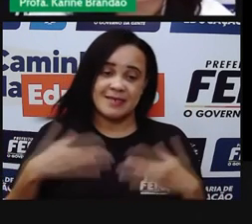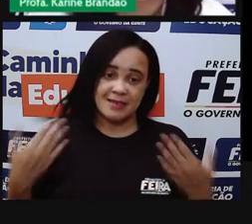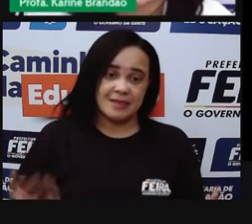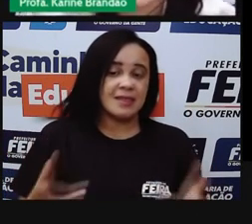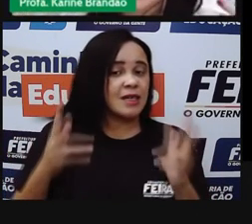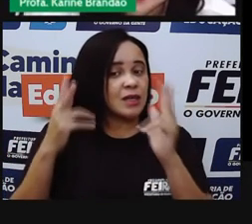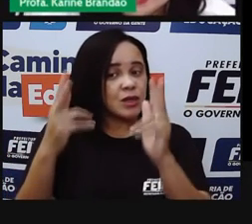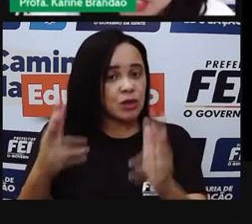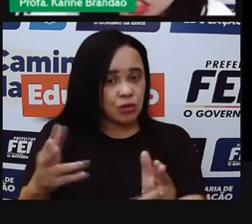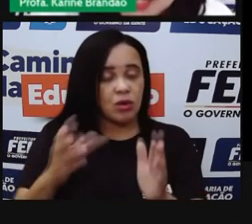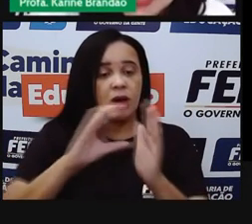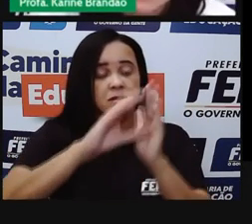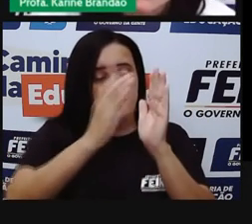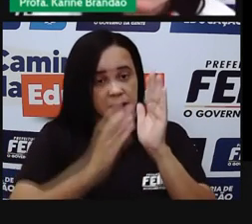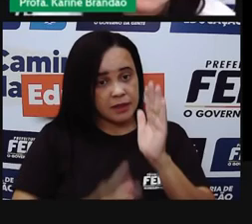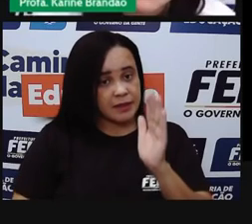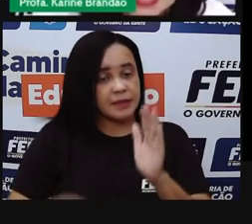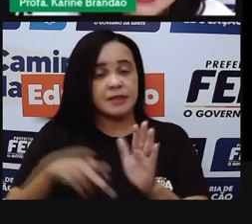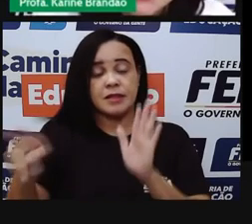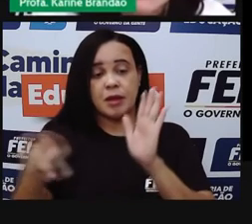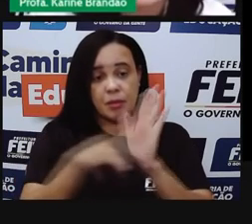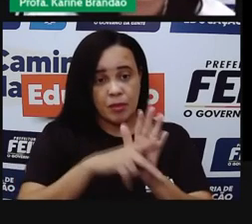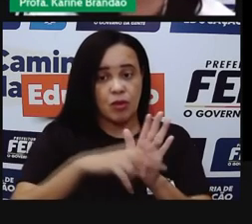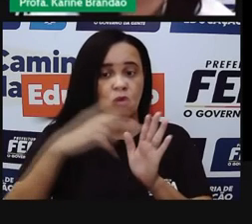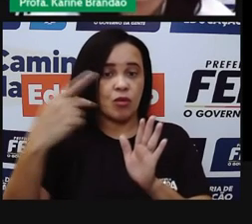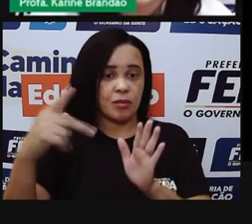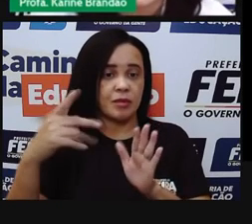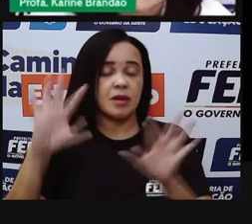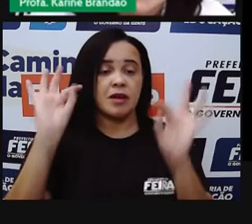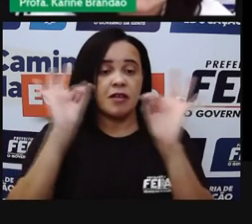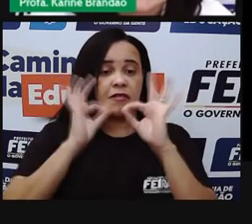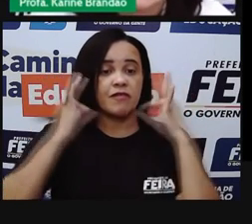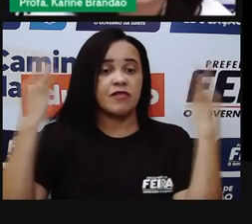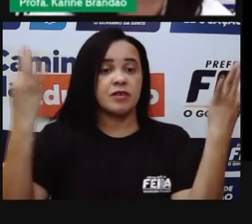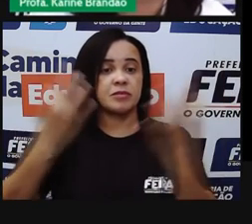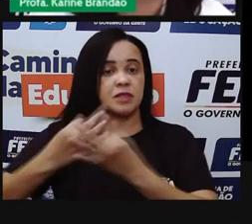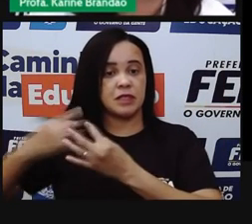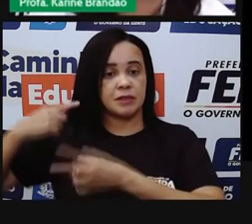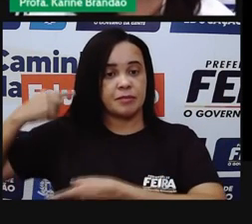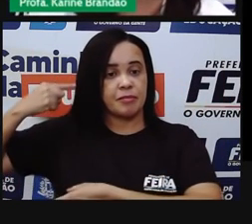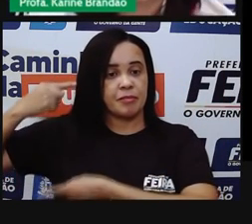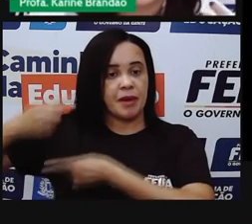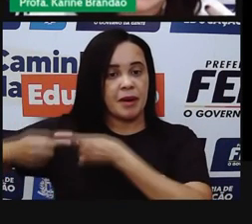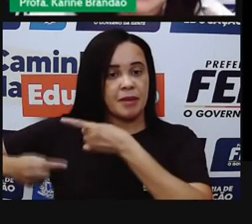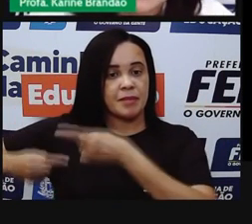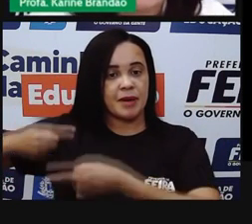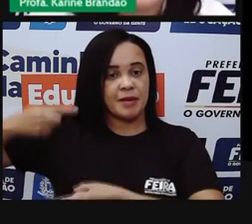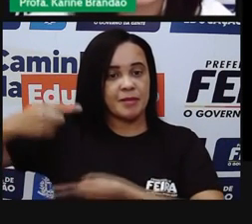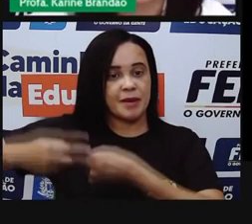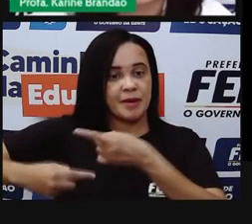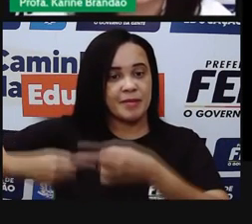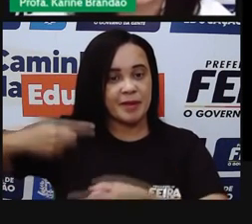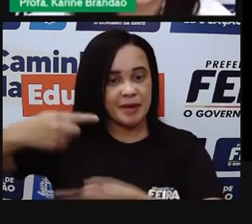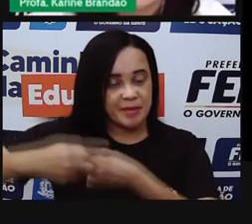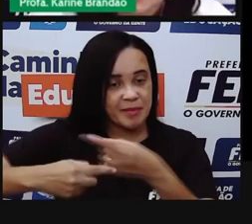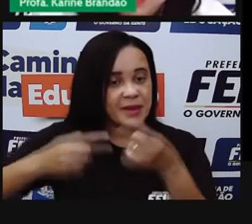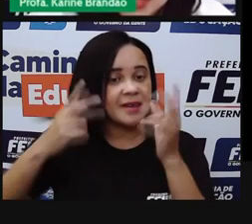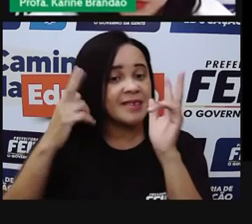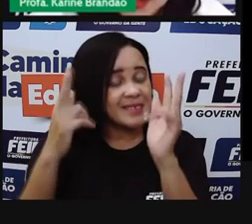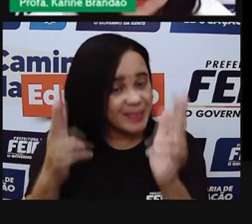aqui nas características que vão ser passadas, que vão ser herdadas, né? Pelos